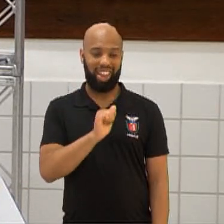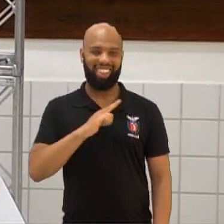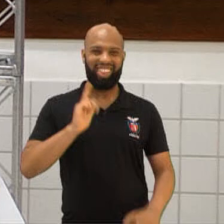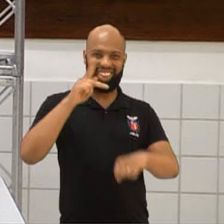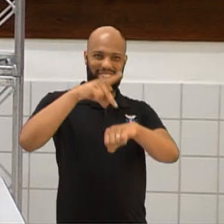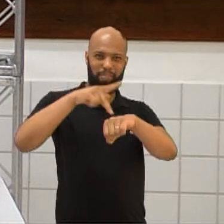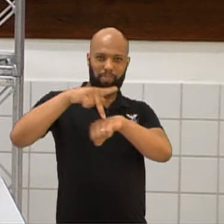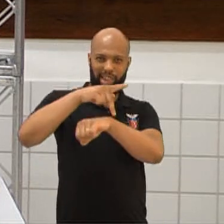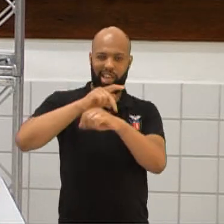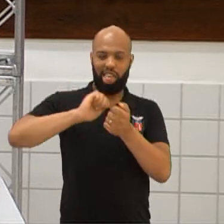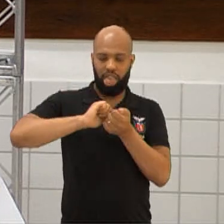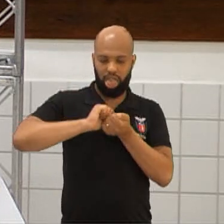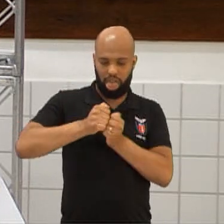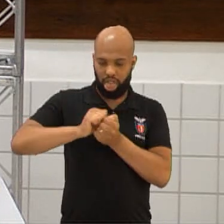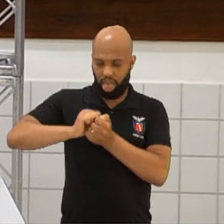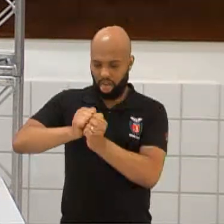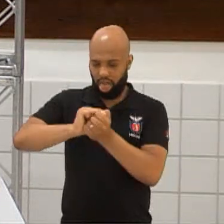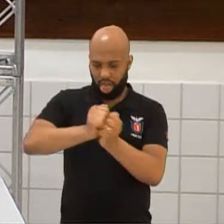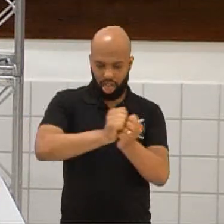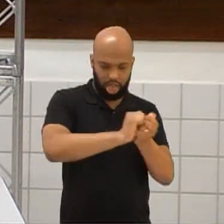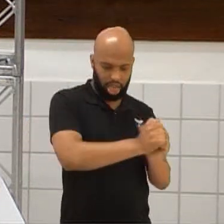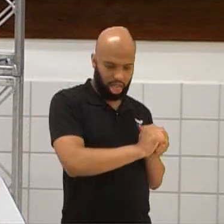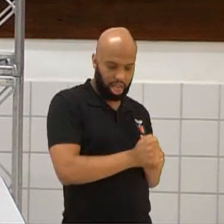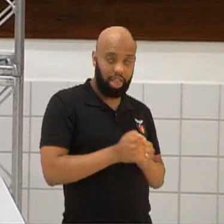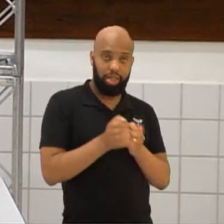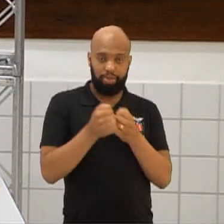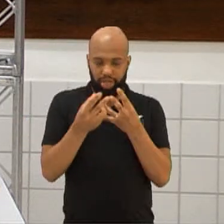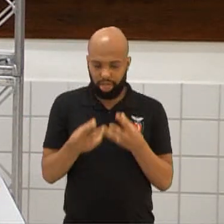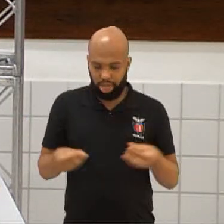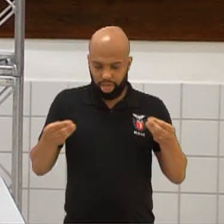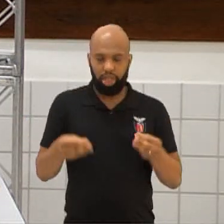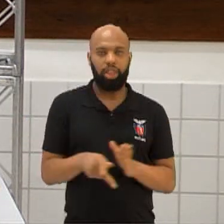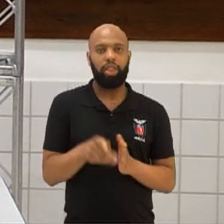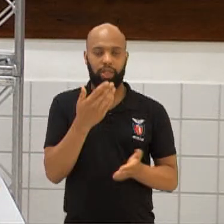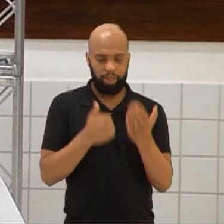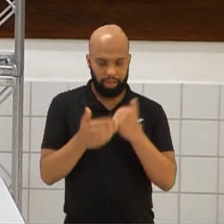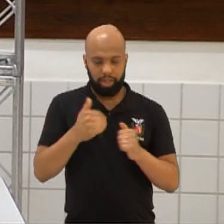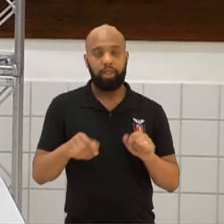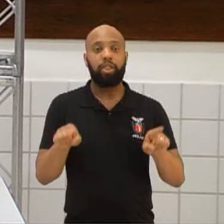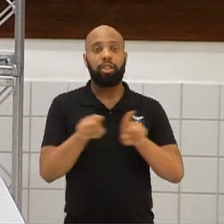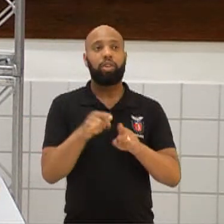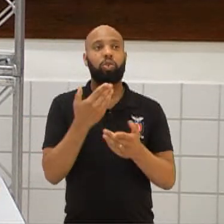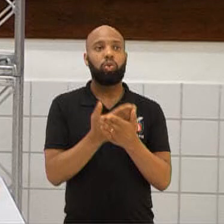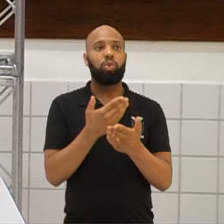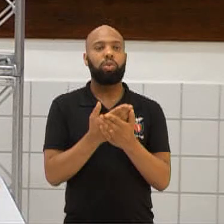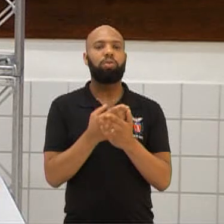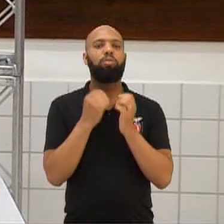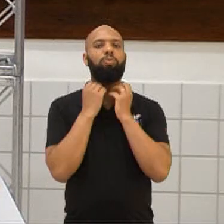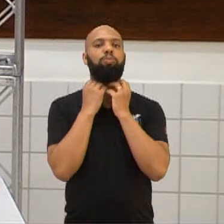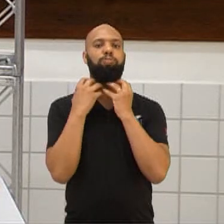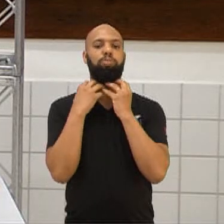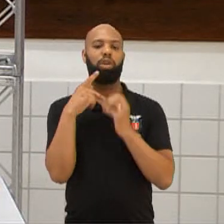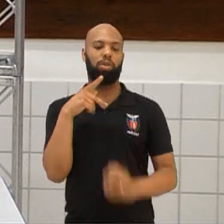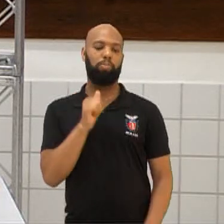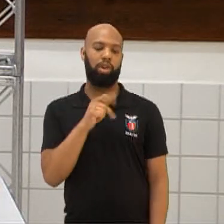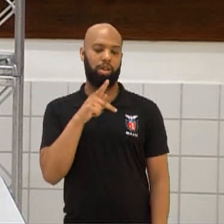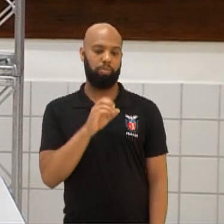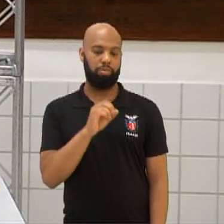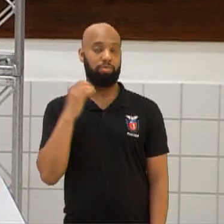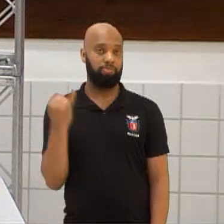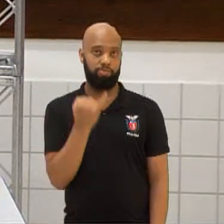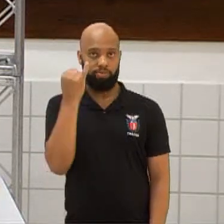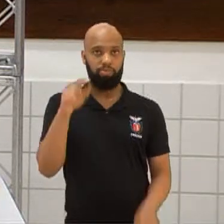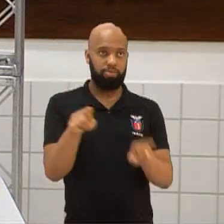para poder fazer a quebra mecânica do alimento digerido, e também falamos da função do papo, que são as duas características